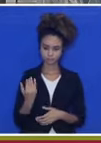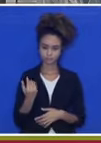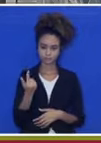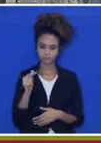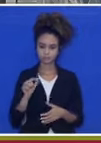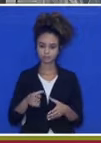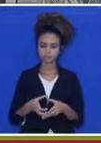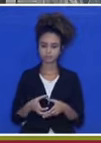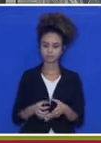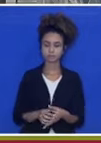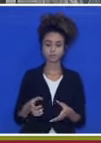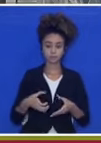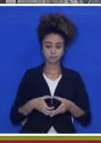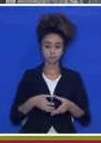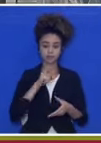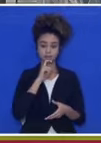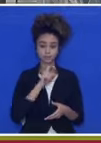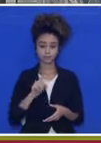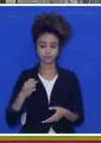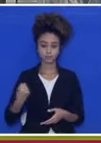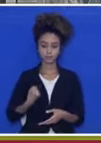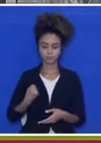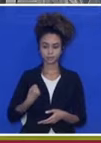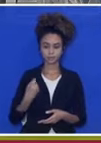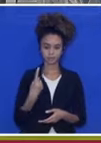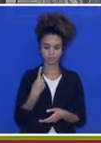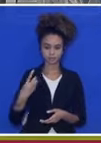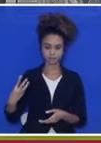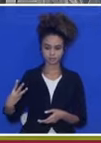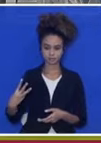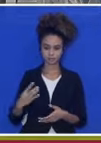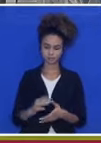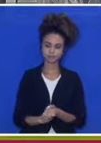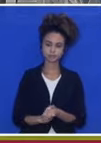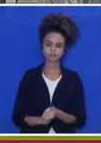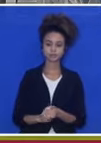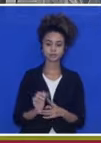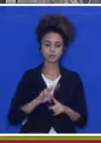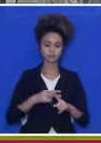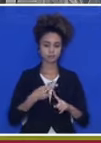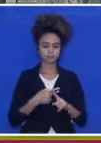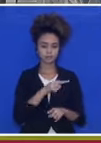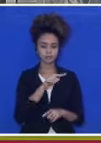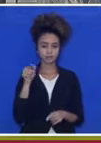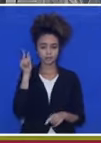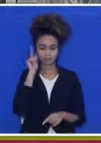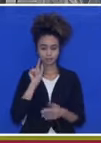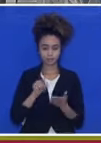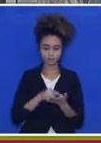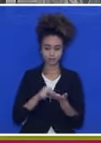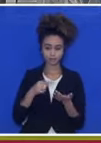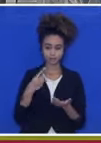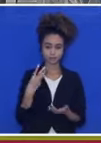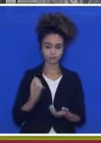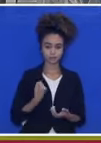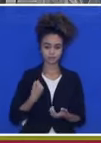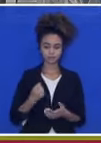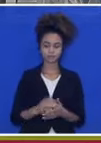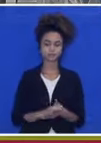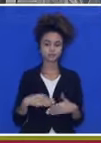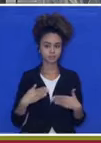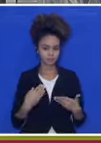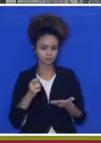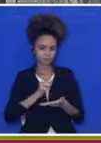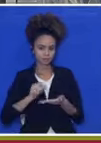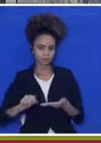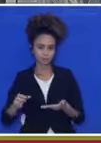Mais uma bola chegando, verde número 13. Verde 13. Na dupla cena você ganha a partir de 3 acertos. E